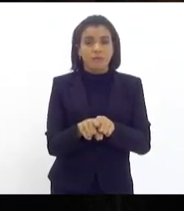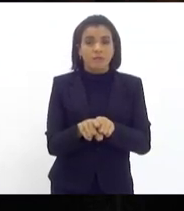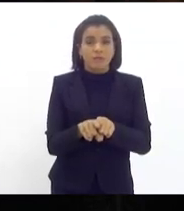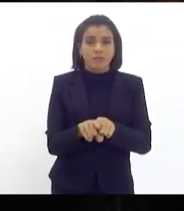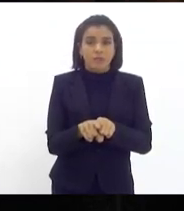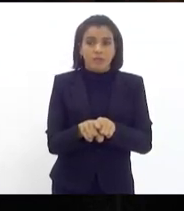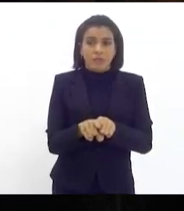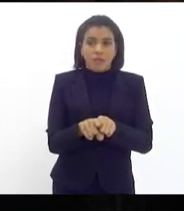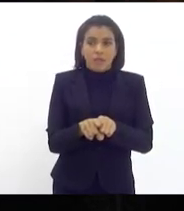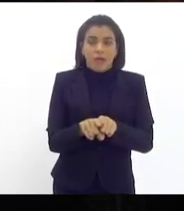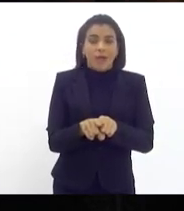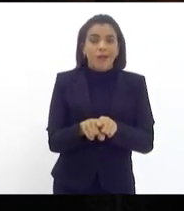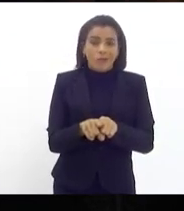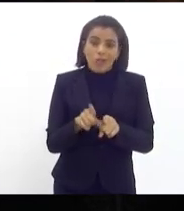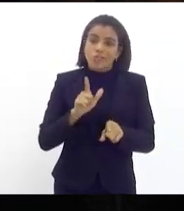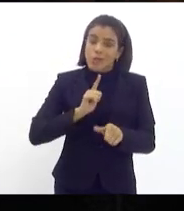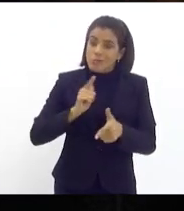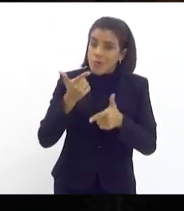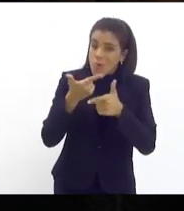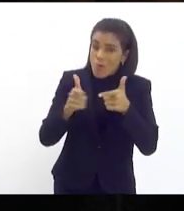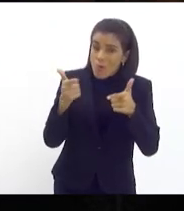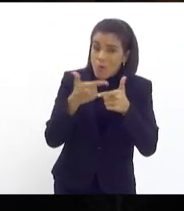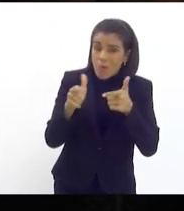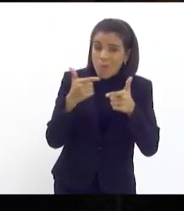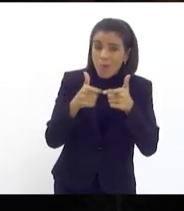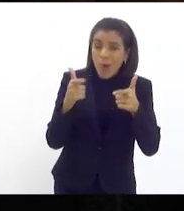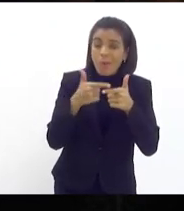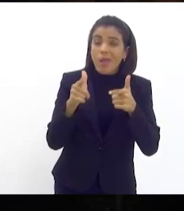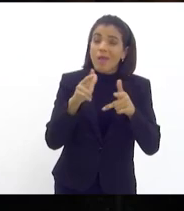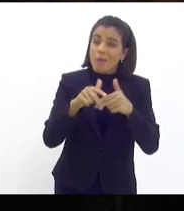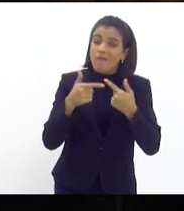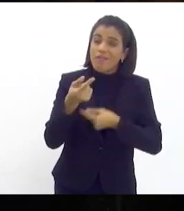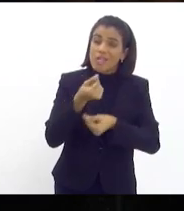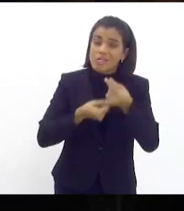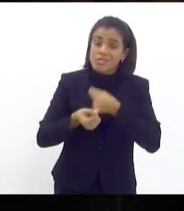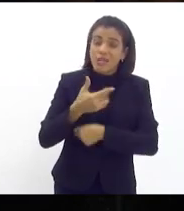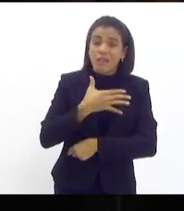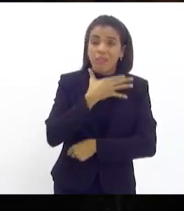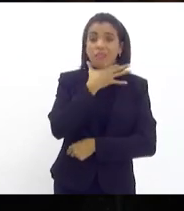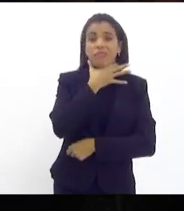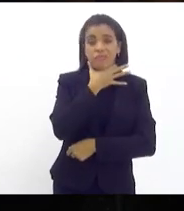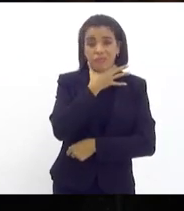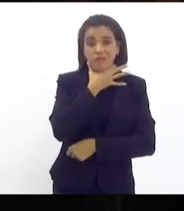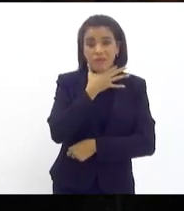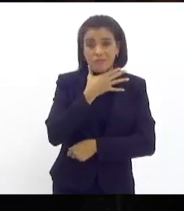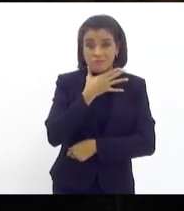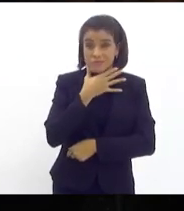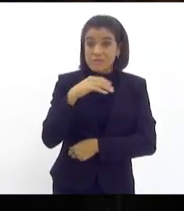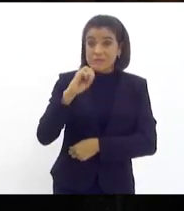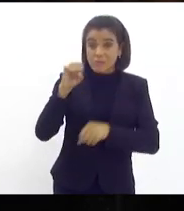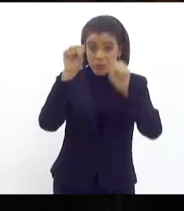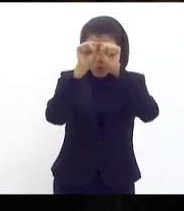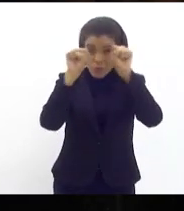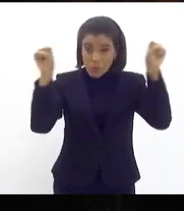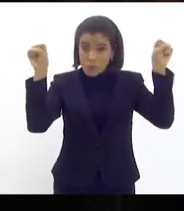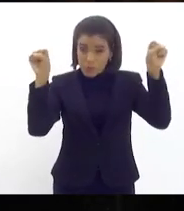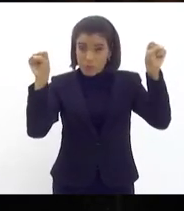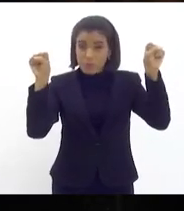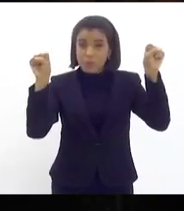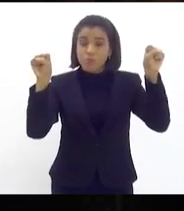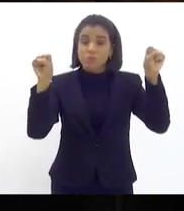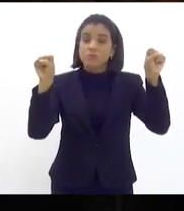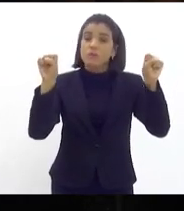a espada que nós temos no pescoço caso o Supremo Tribunal Federal